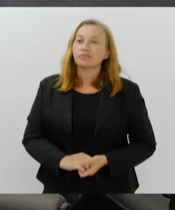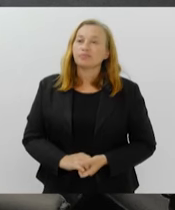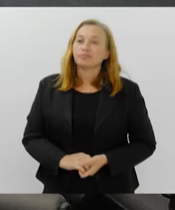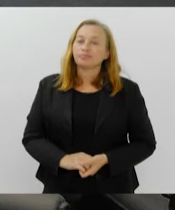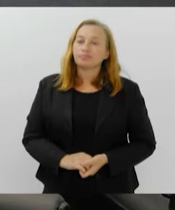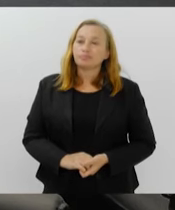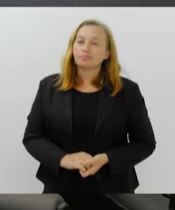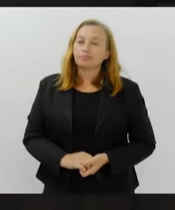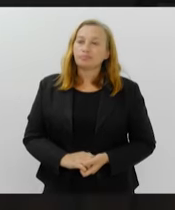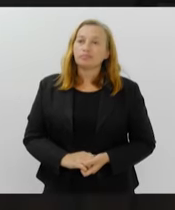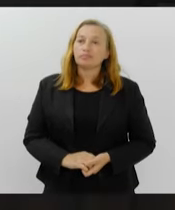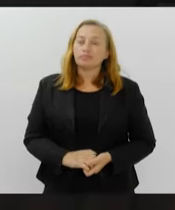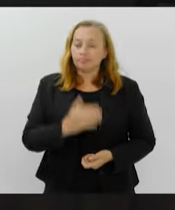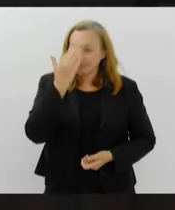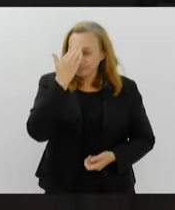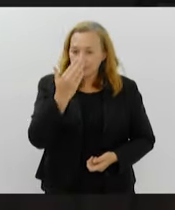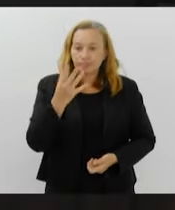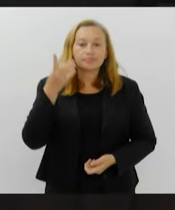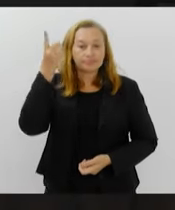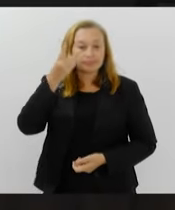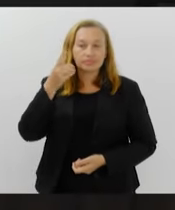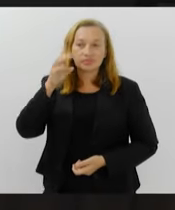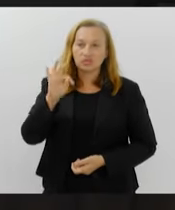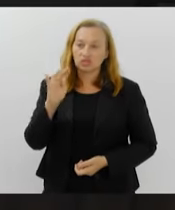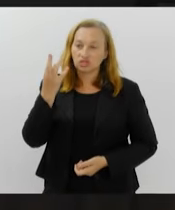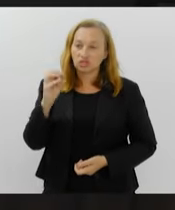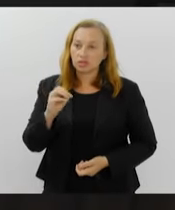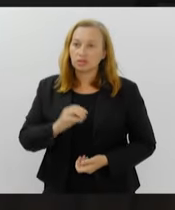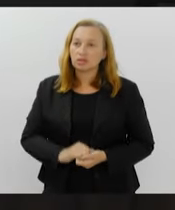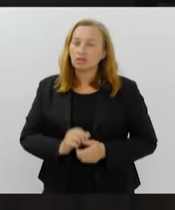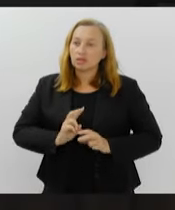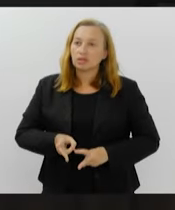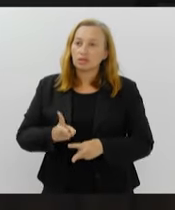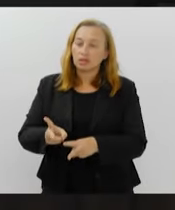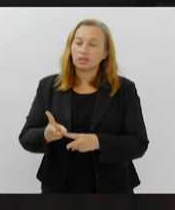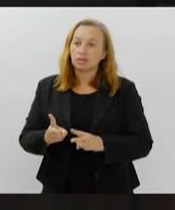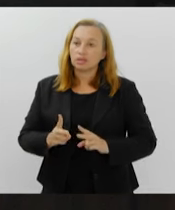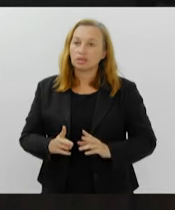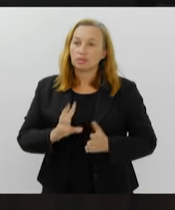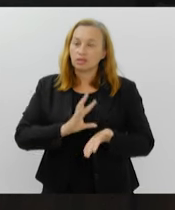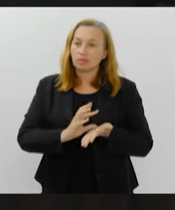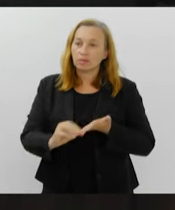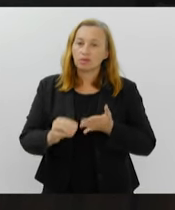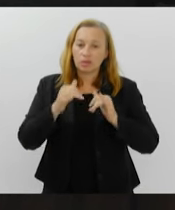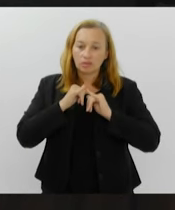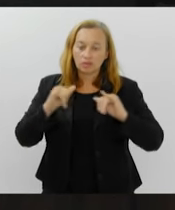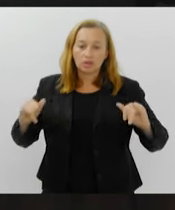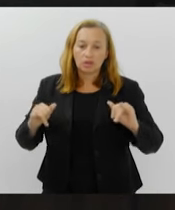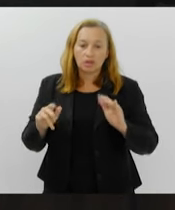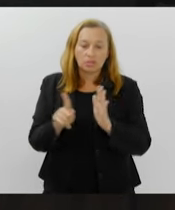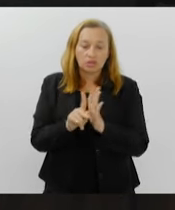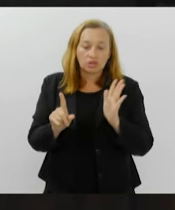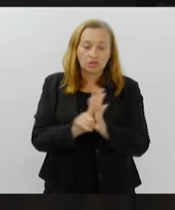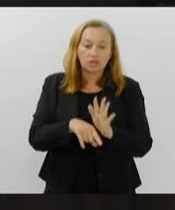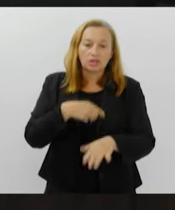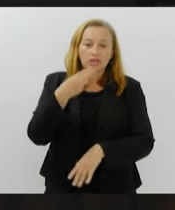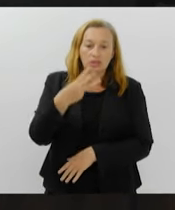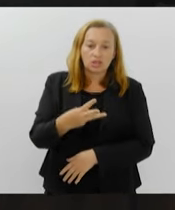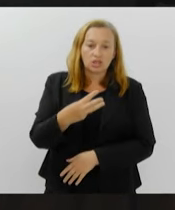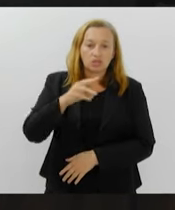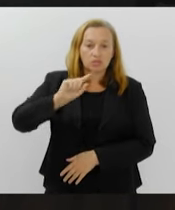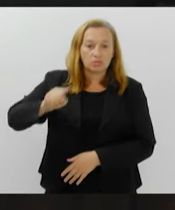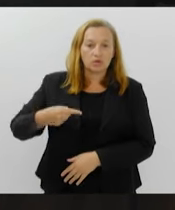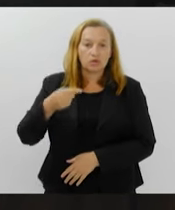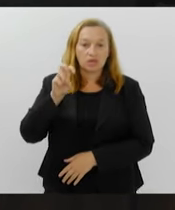Presidente Obrigado Deputado Tiago dando sequência a pauta anuncio projeto de lei número